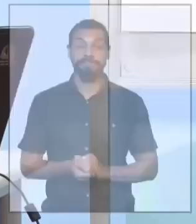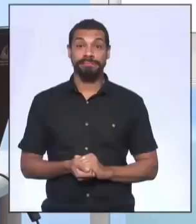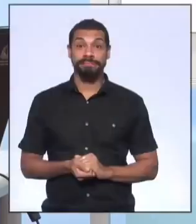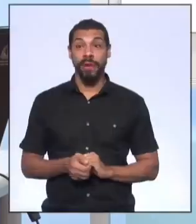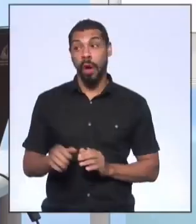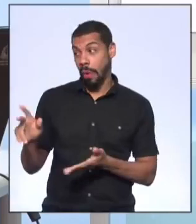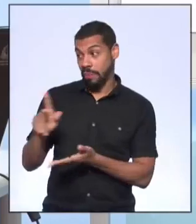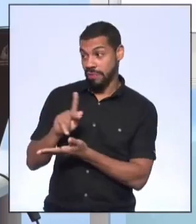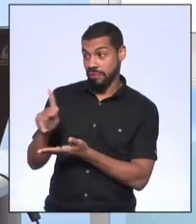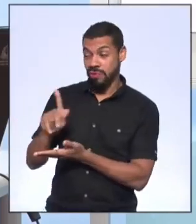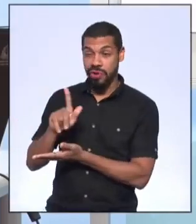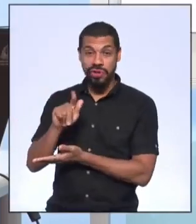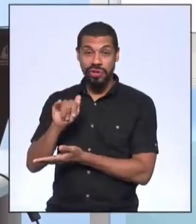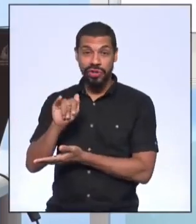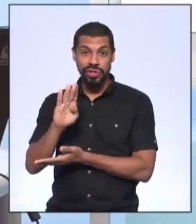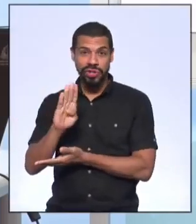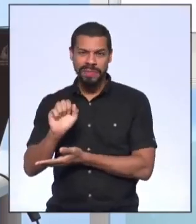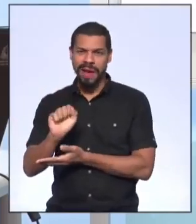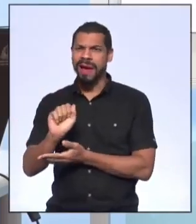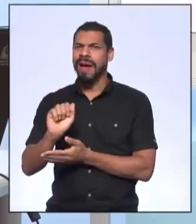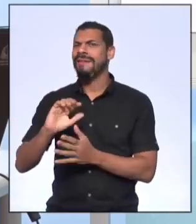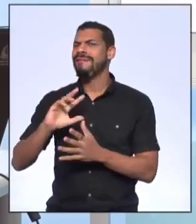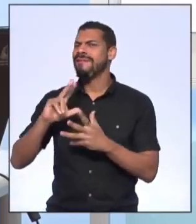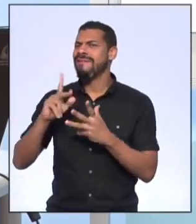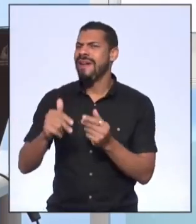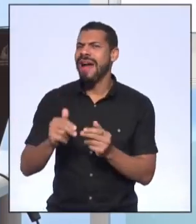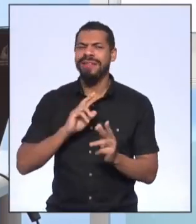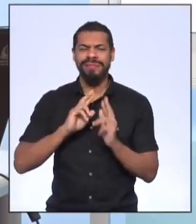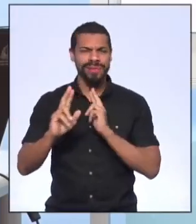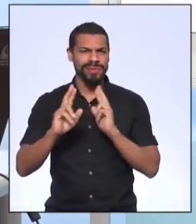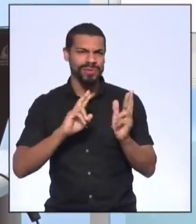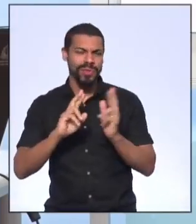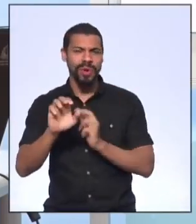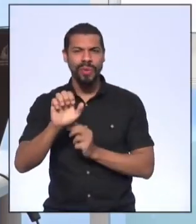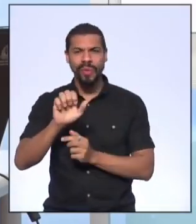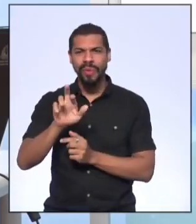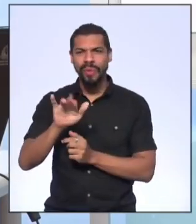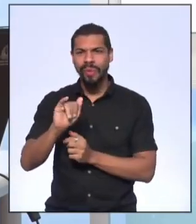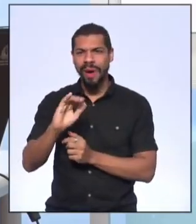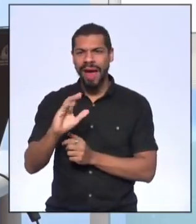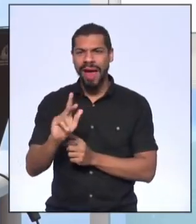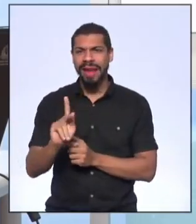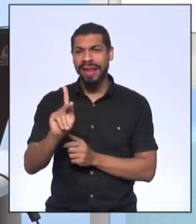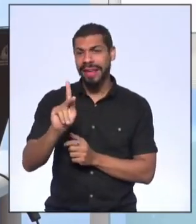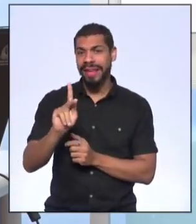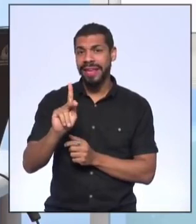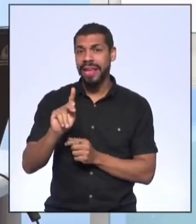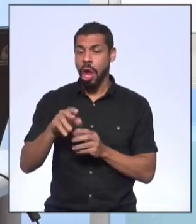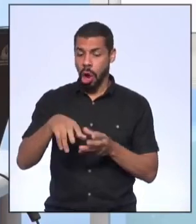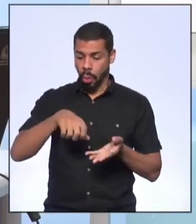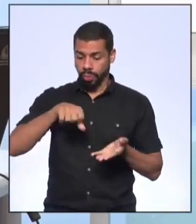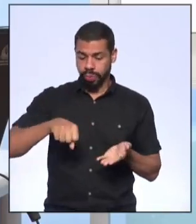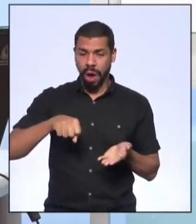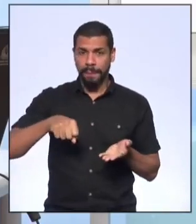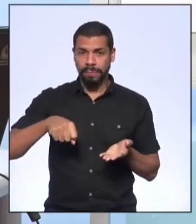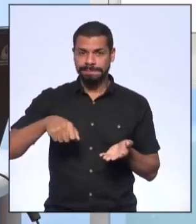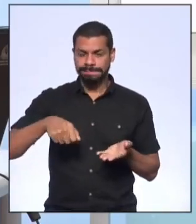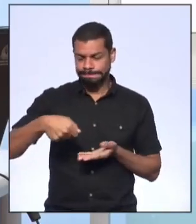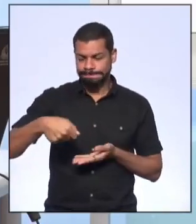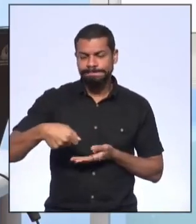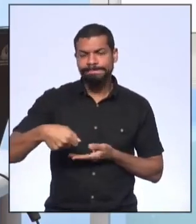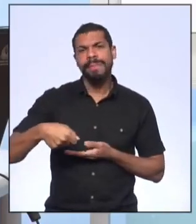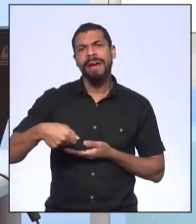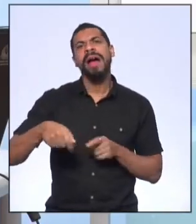Giba, muita gente respondendo aqui, ó. O Eric, ele disse que os cabos são feitos de plástico, de madeira ou